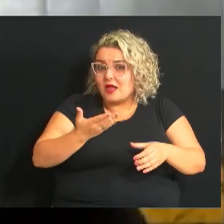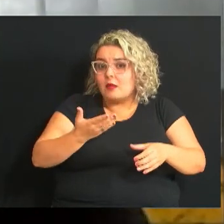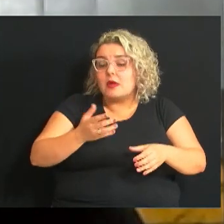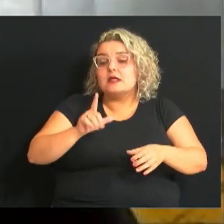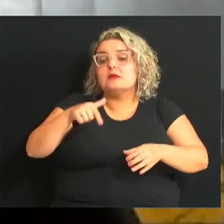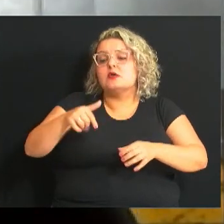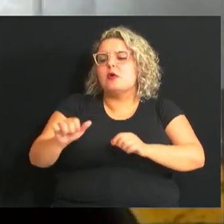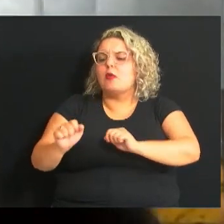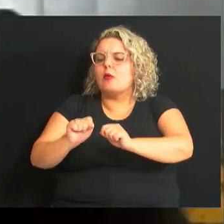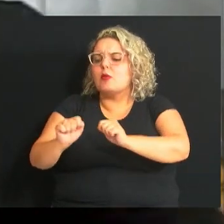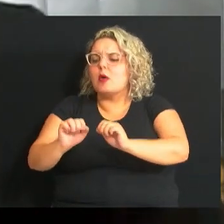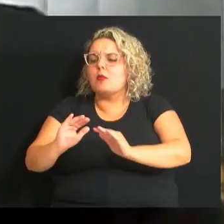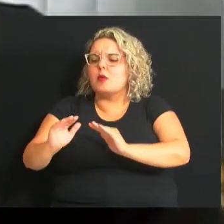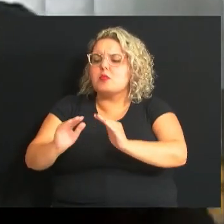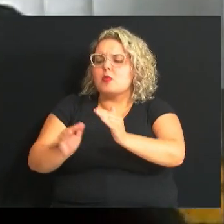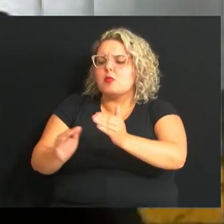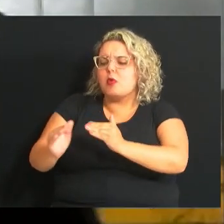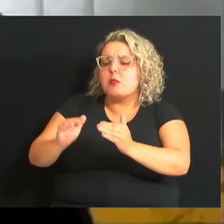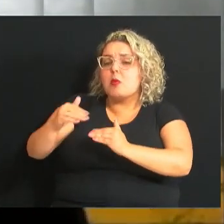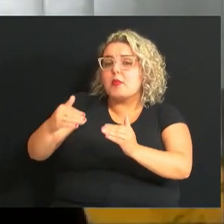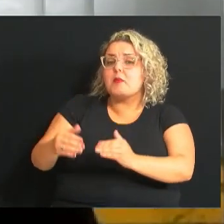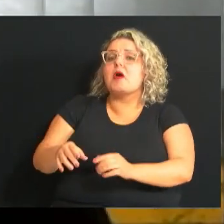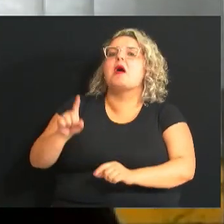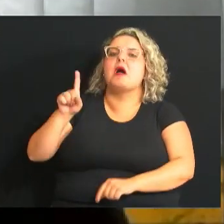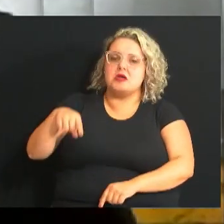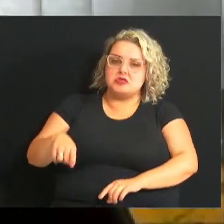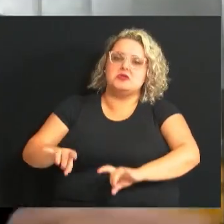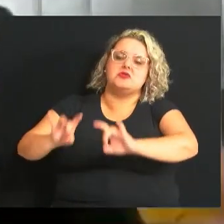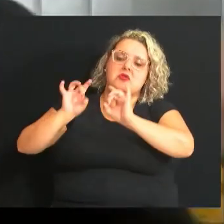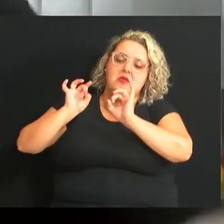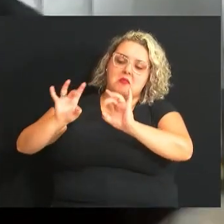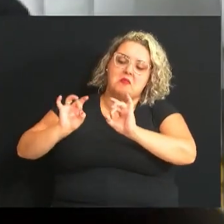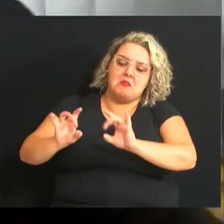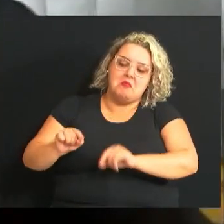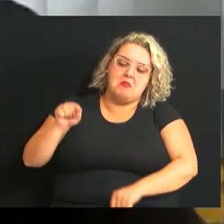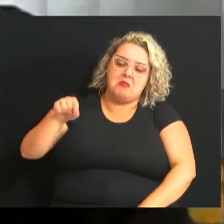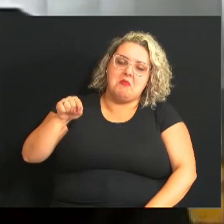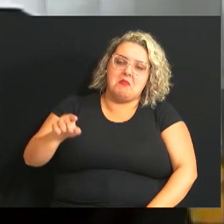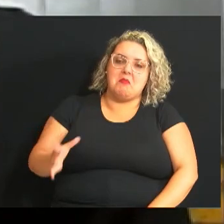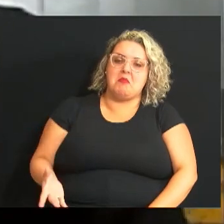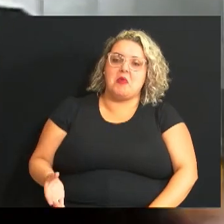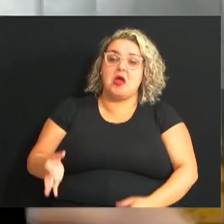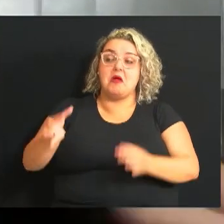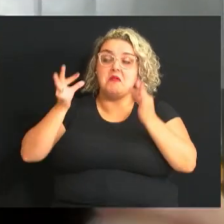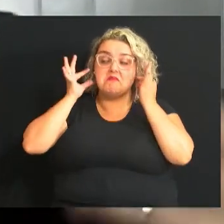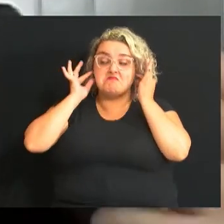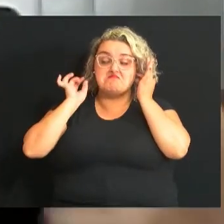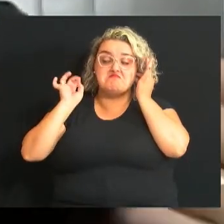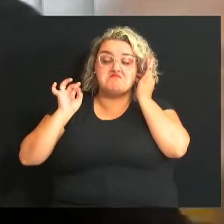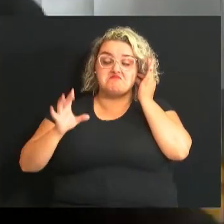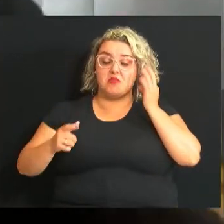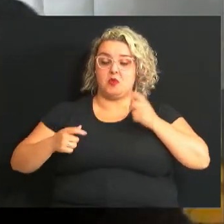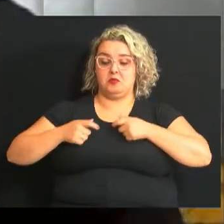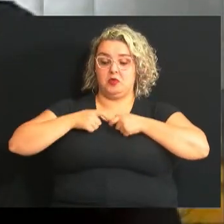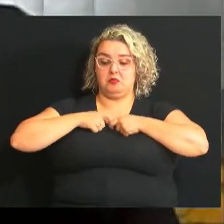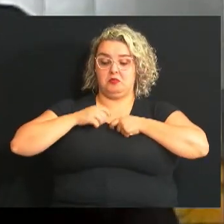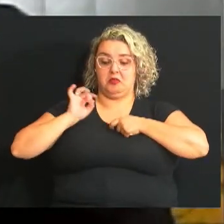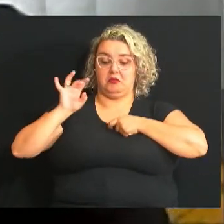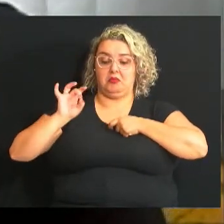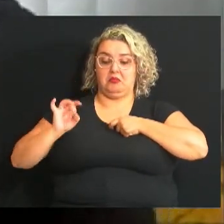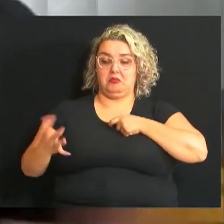as aflições das dores e das derrotas se elas buscarem a vitória. Quem não